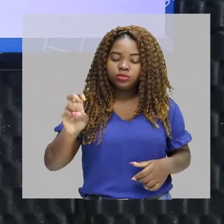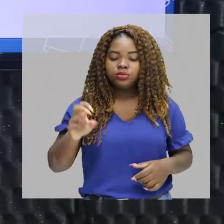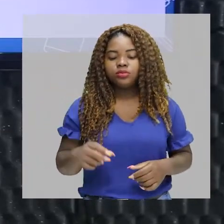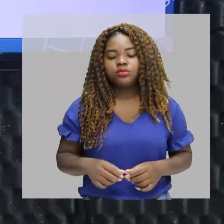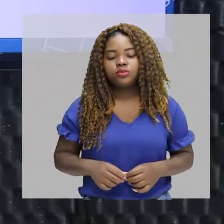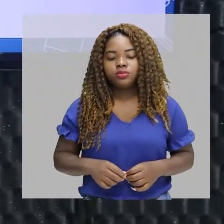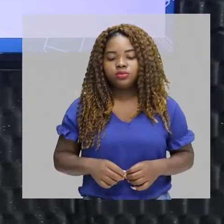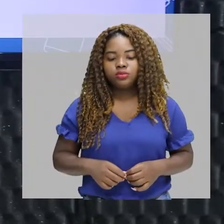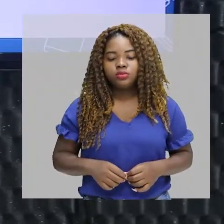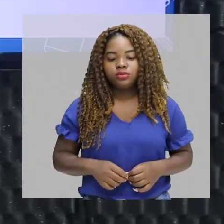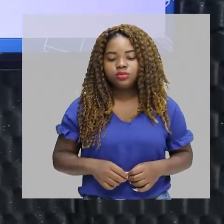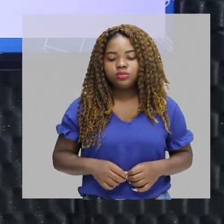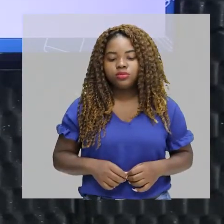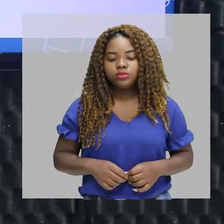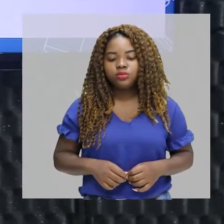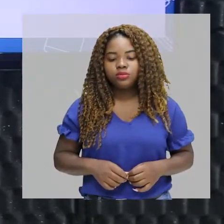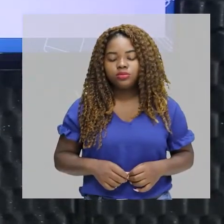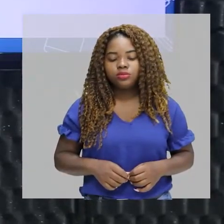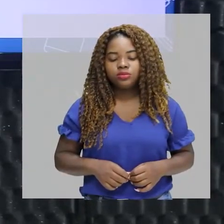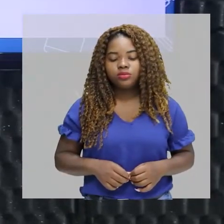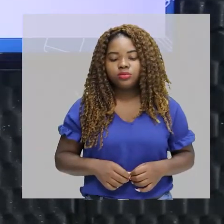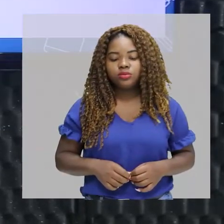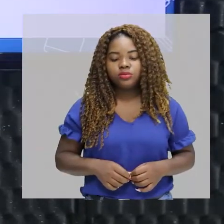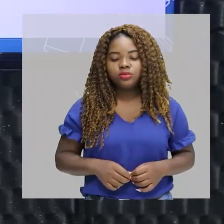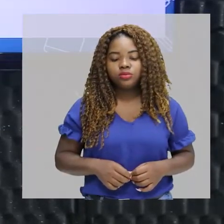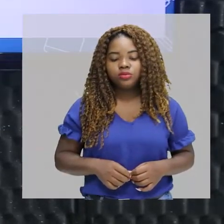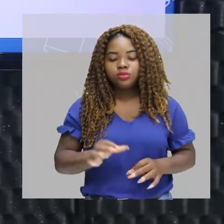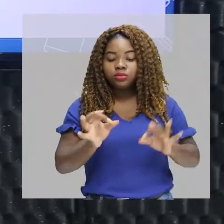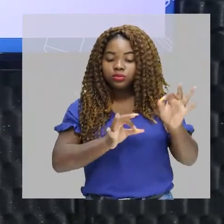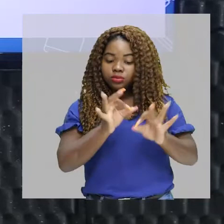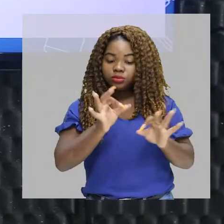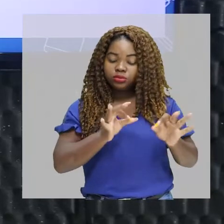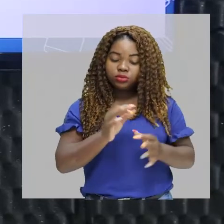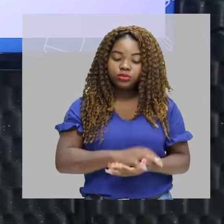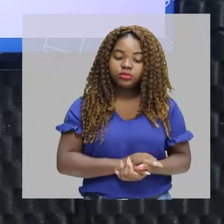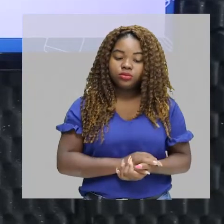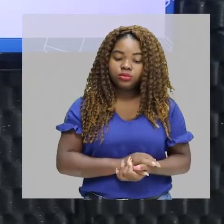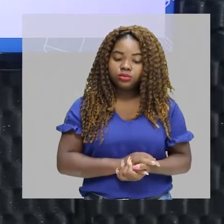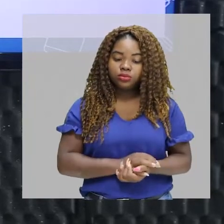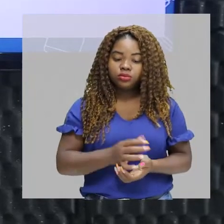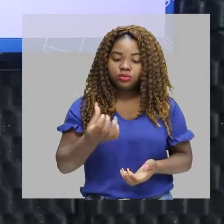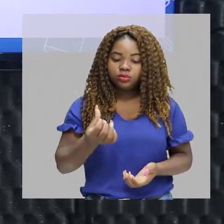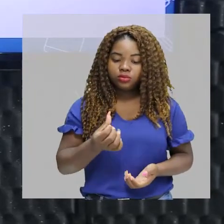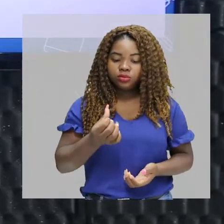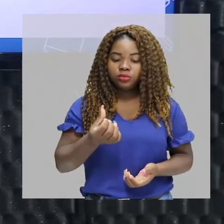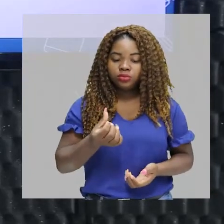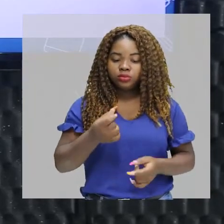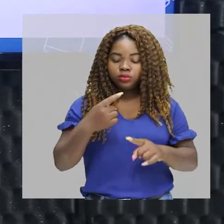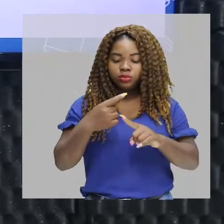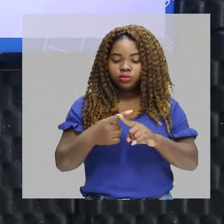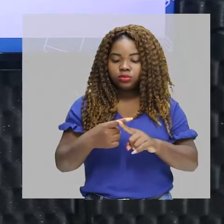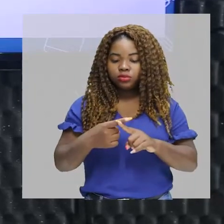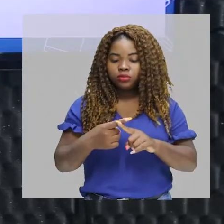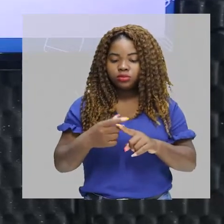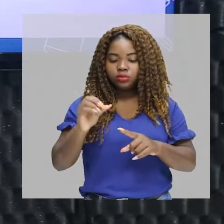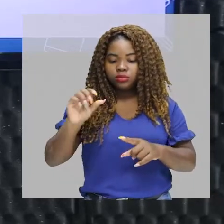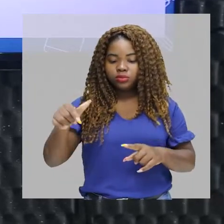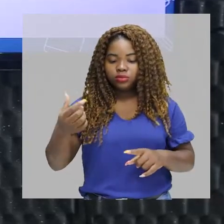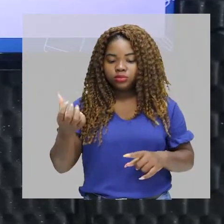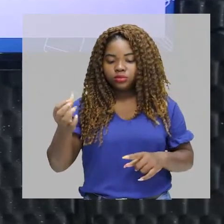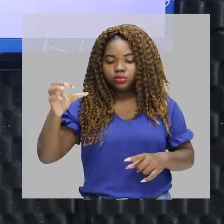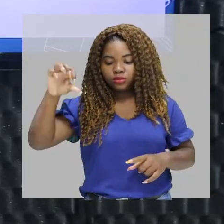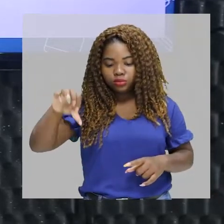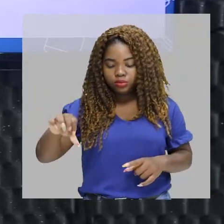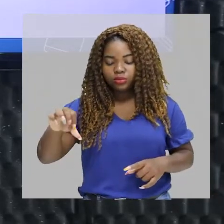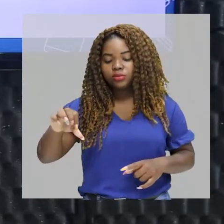195. Tudo bem? O nosso cálculo vai ser 6 vezes 0,9, resultado dividido